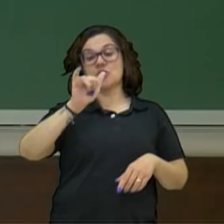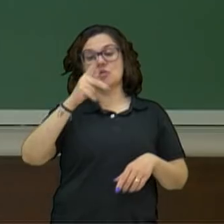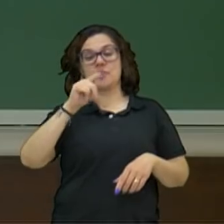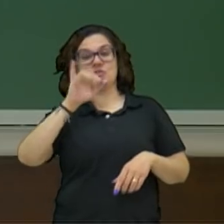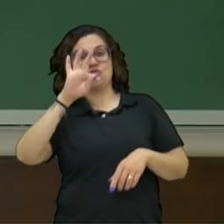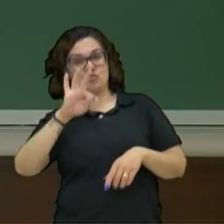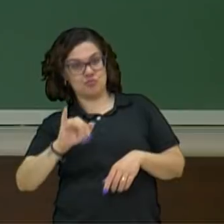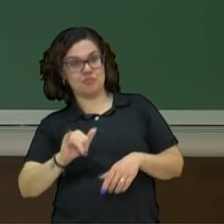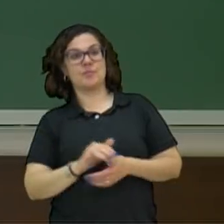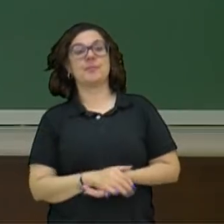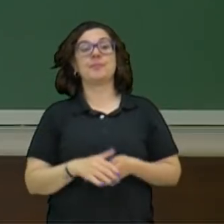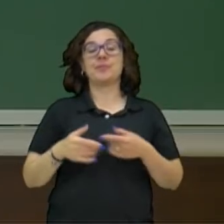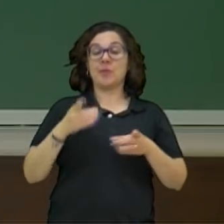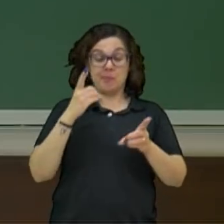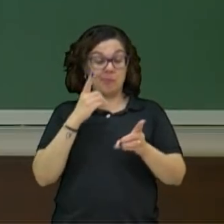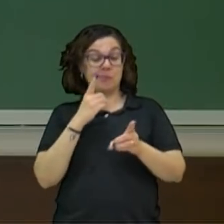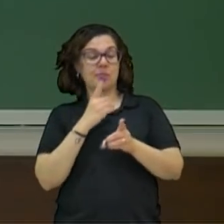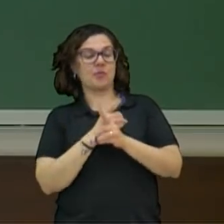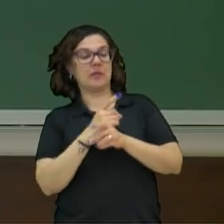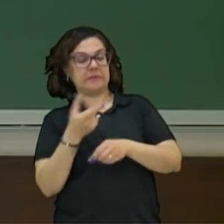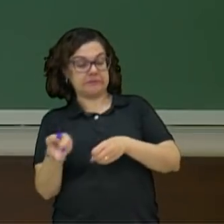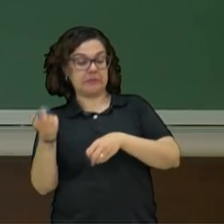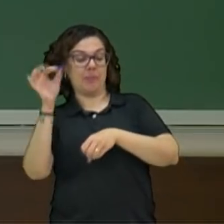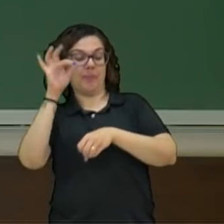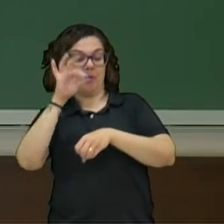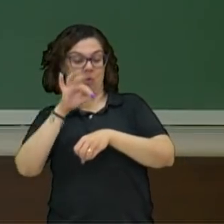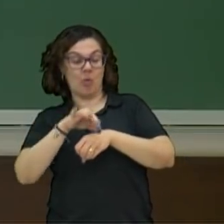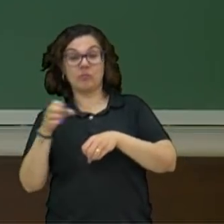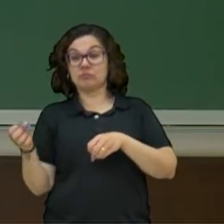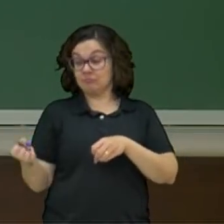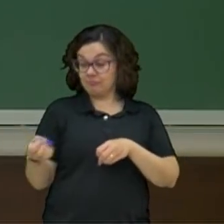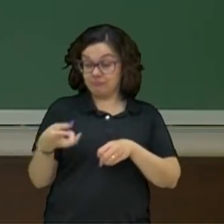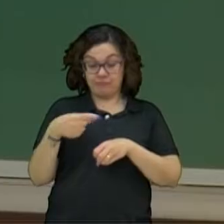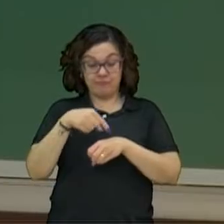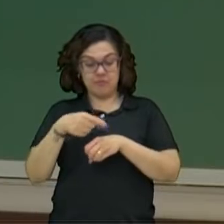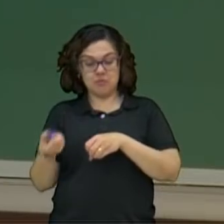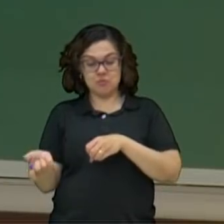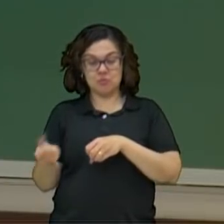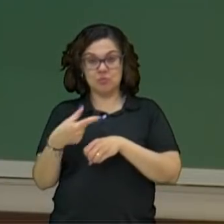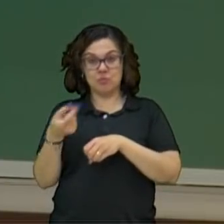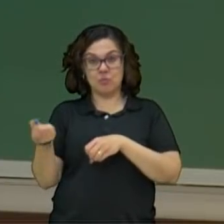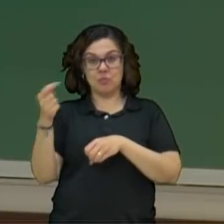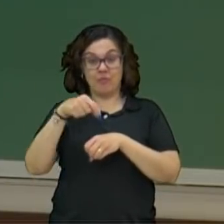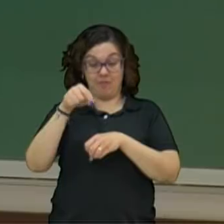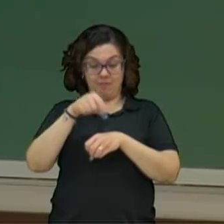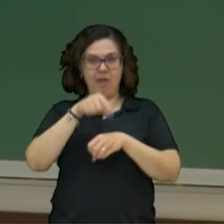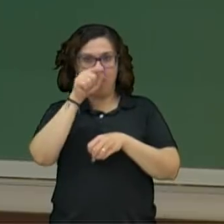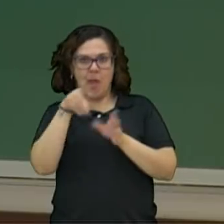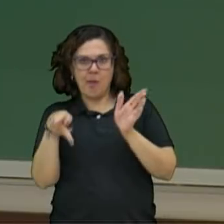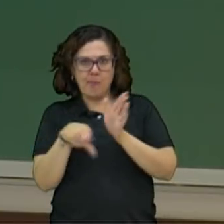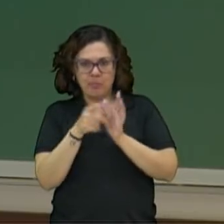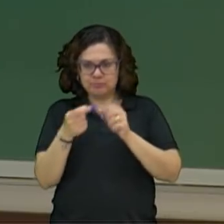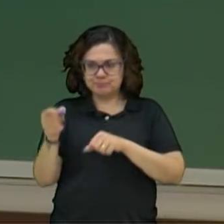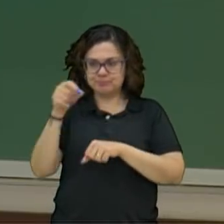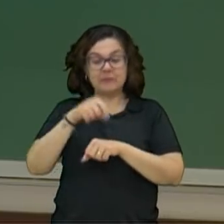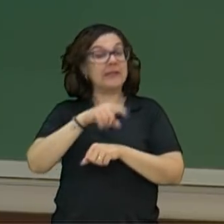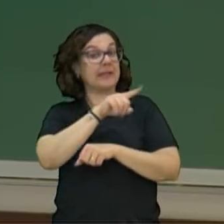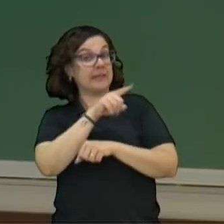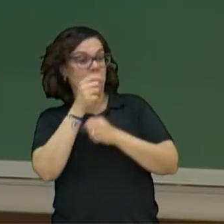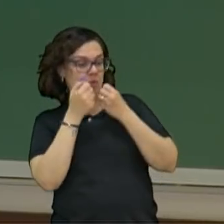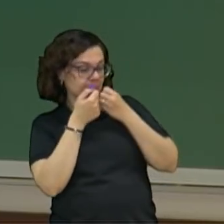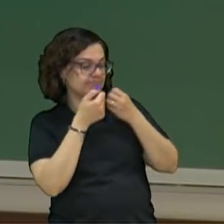a pessoa, estarão transmitindo um vírus. Então, não é o inseto que causa a febre amarela, ele